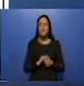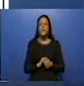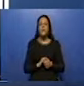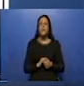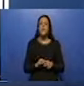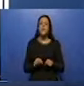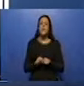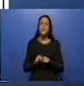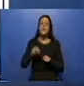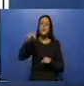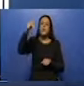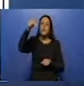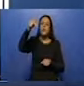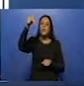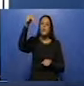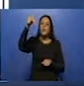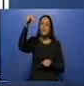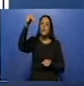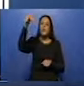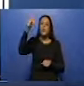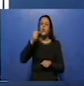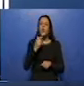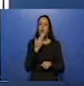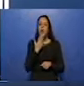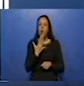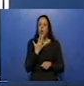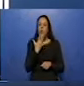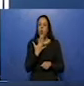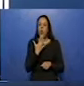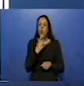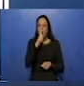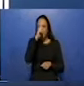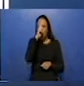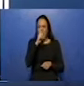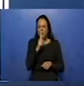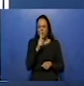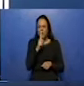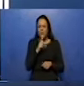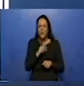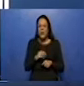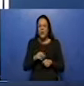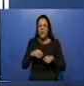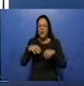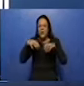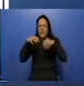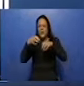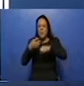do sertão nordestino, está na cor amarela. Qual é o clima? Semiárido.